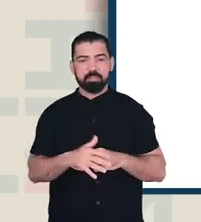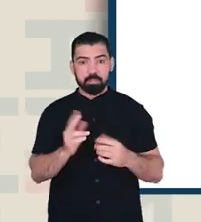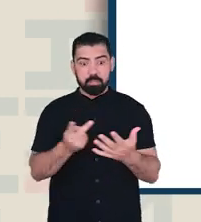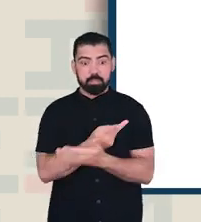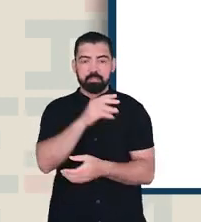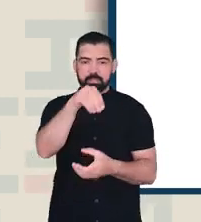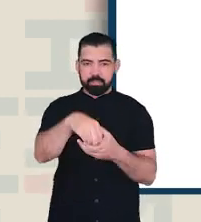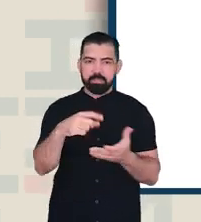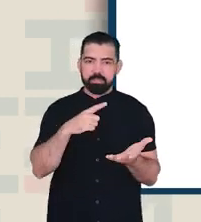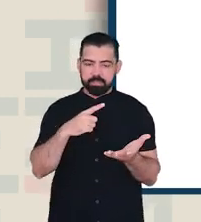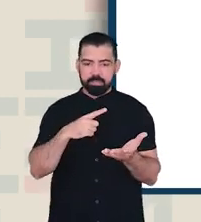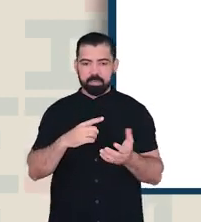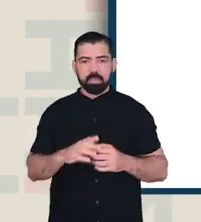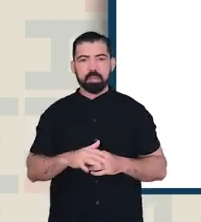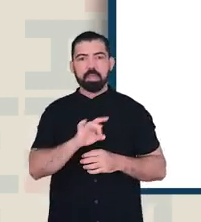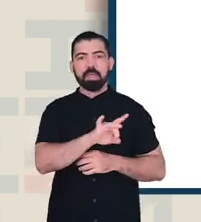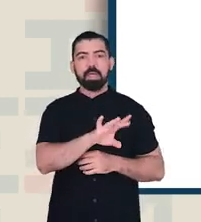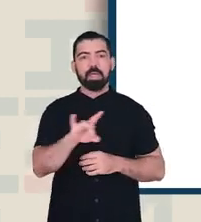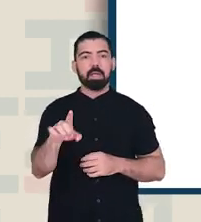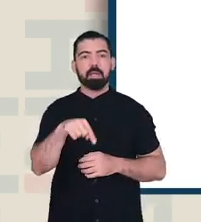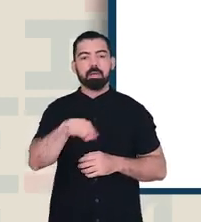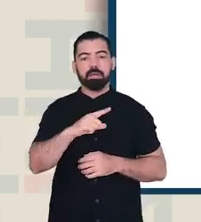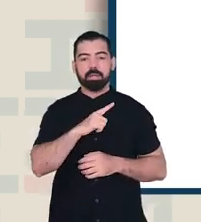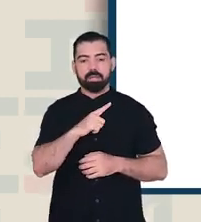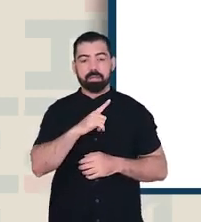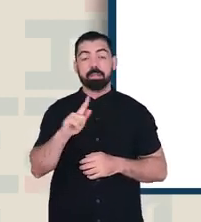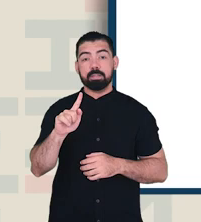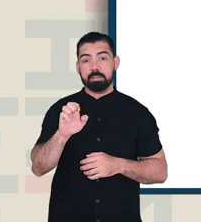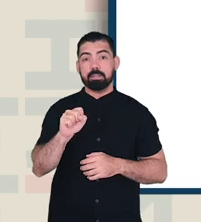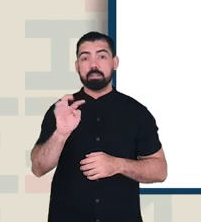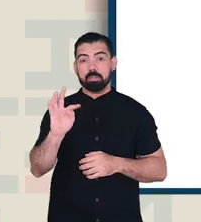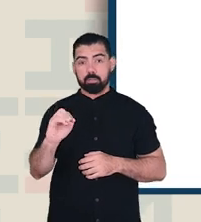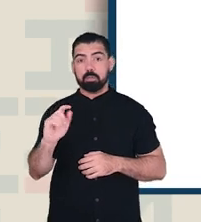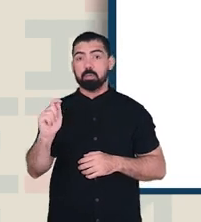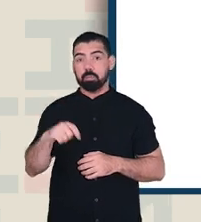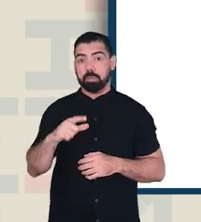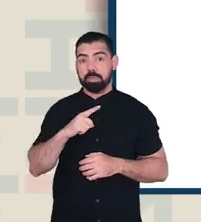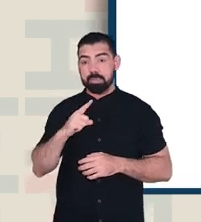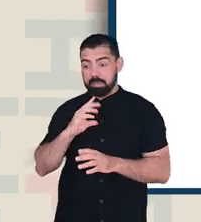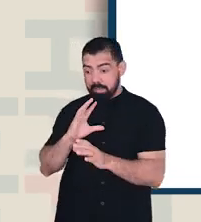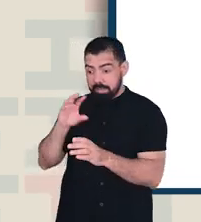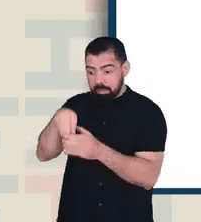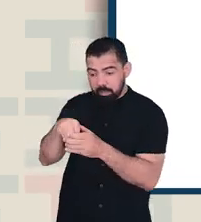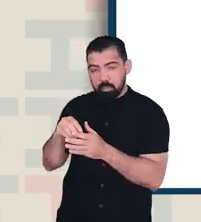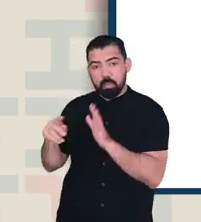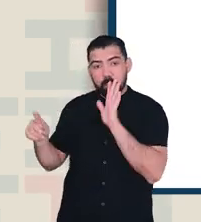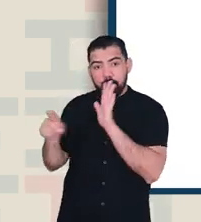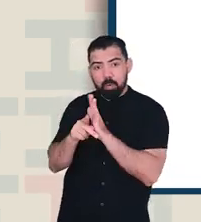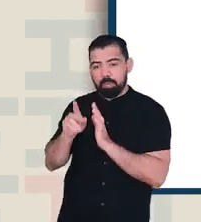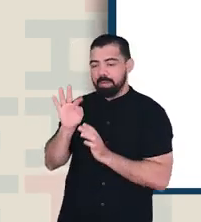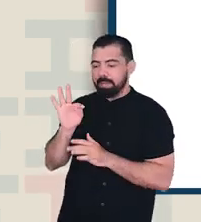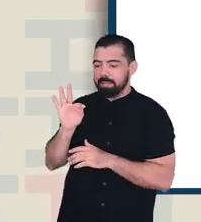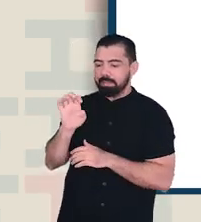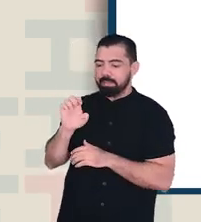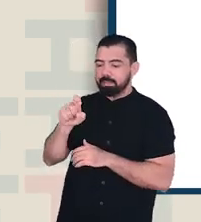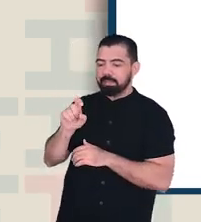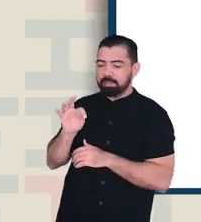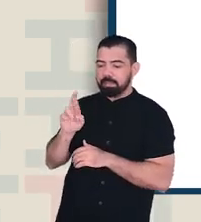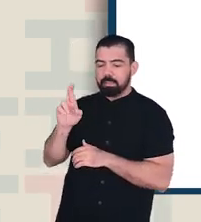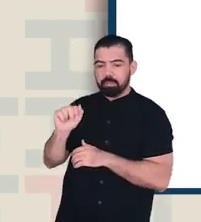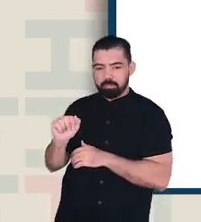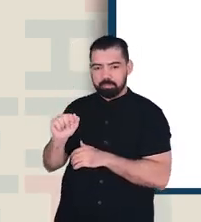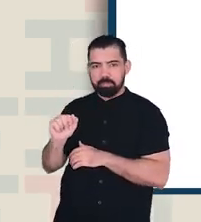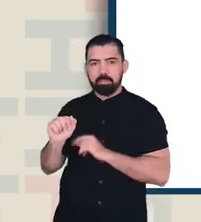acontece, cada uma desses gestos pode ter uma textura interna. Então, não é nem branco